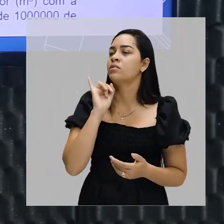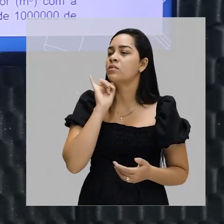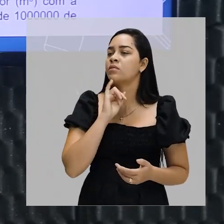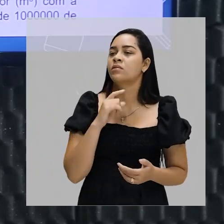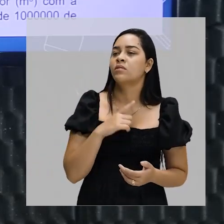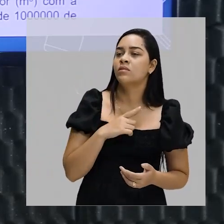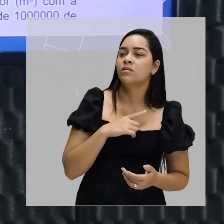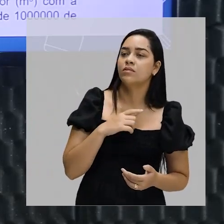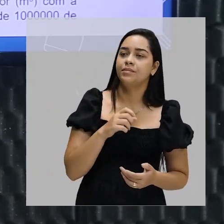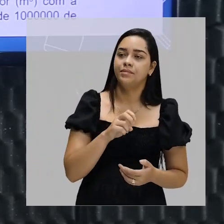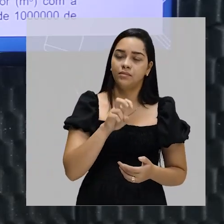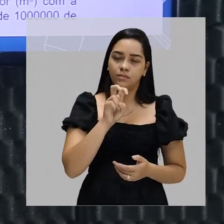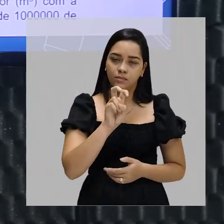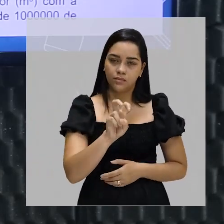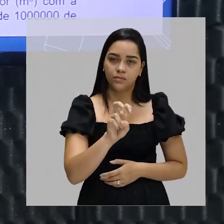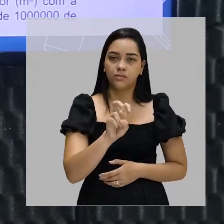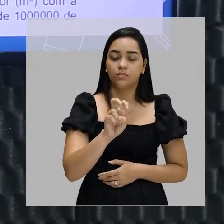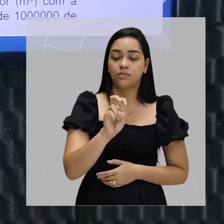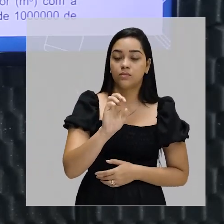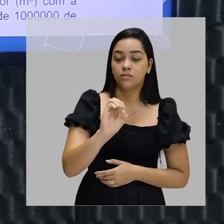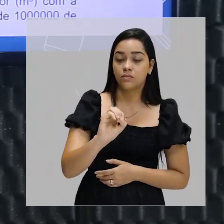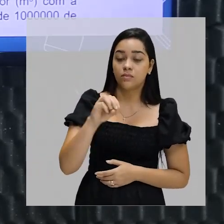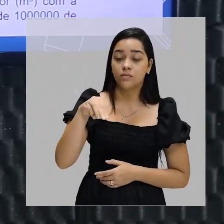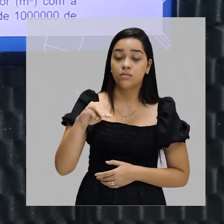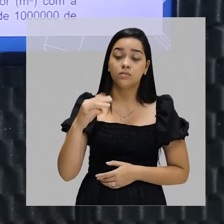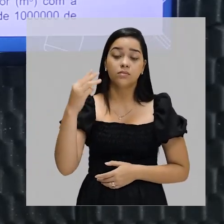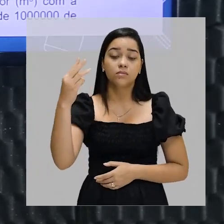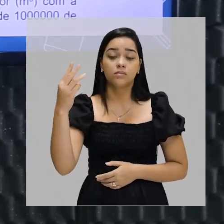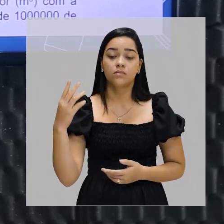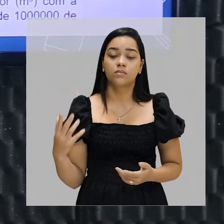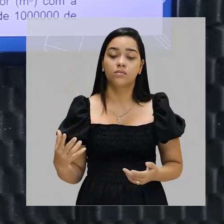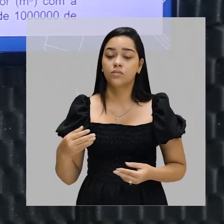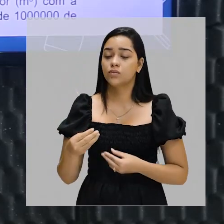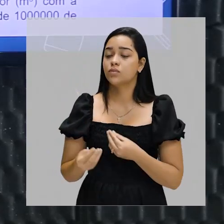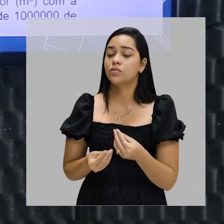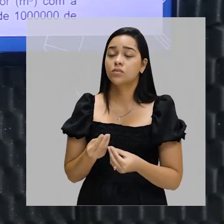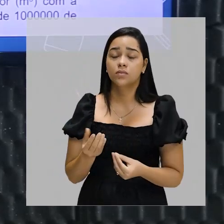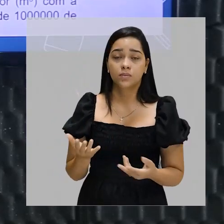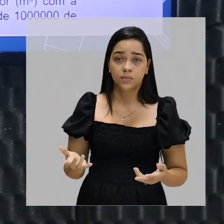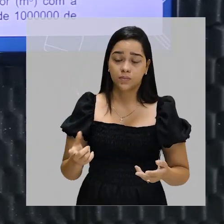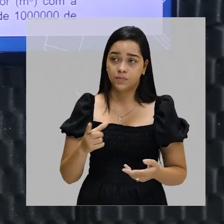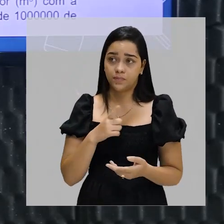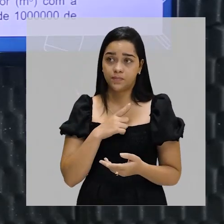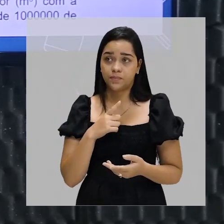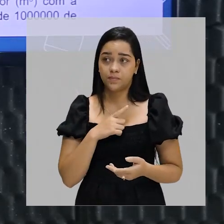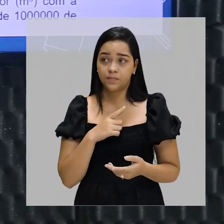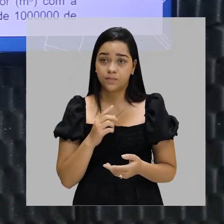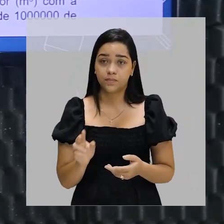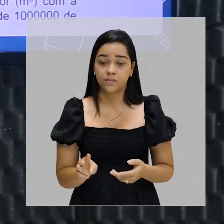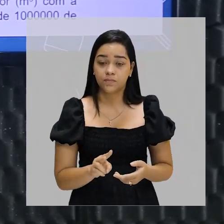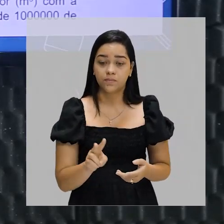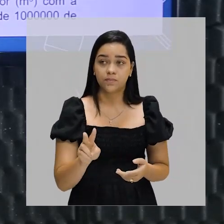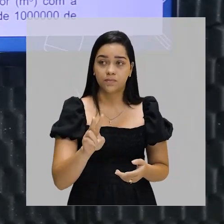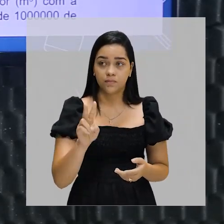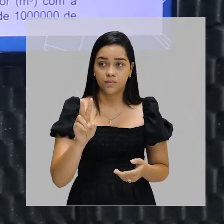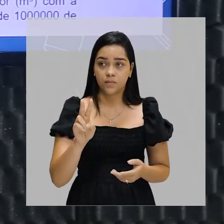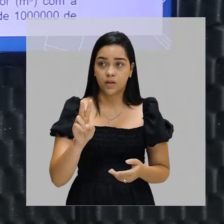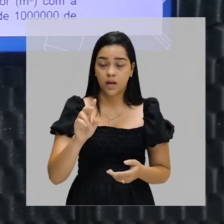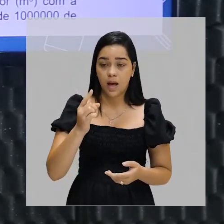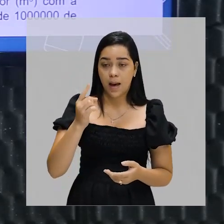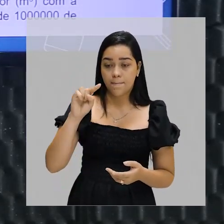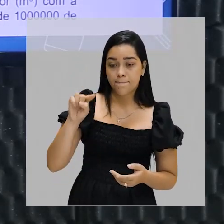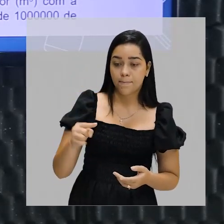consumo de 50 metros cúbicos. Como um metro cúbico, né, equivale a